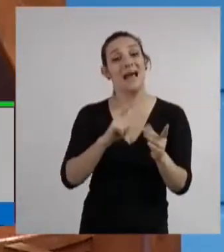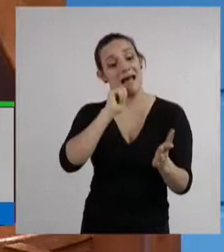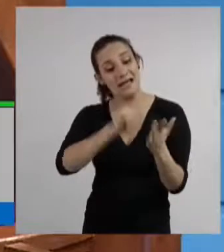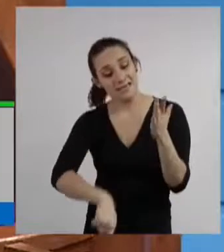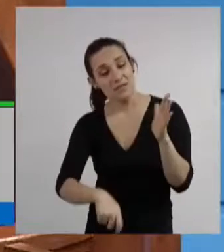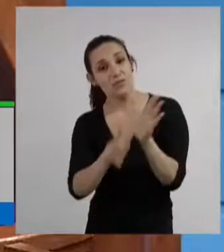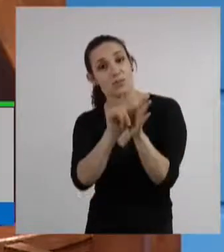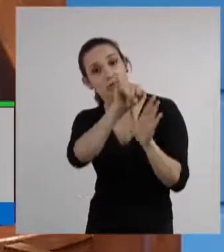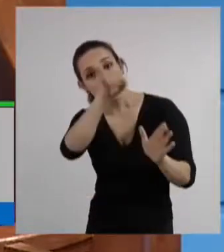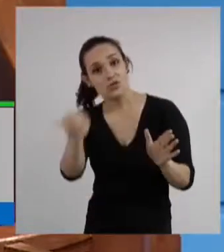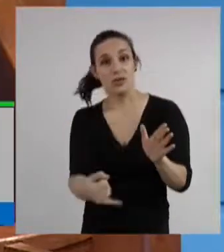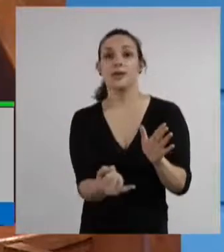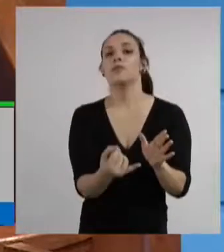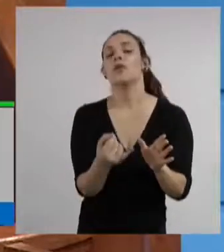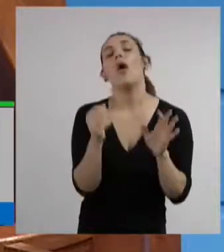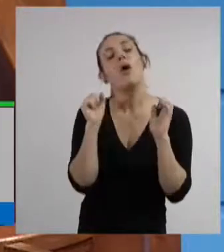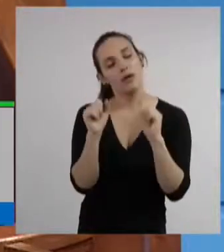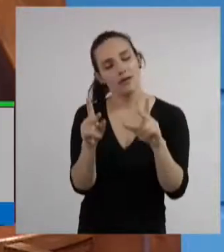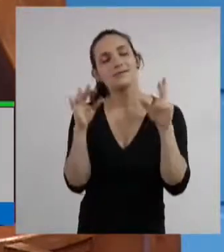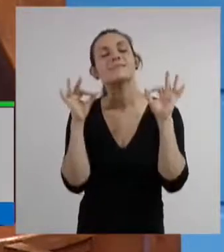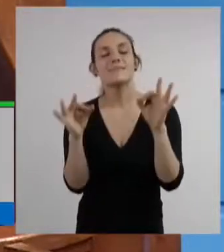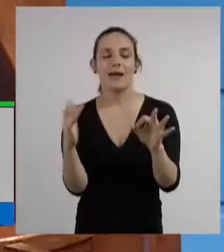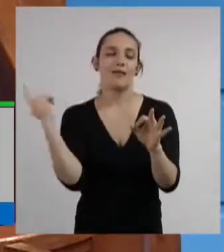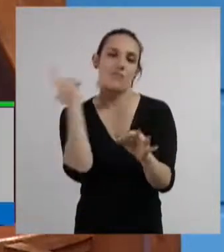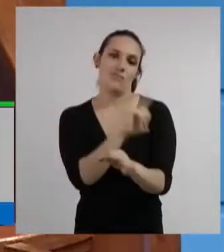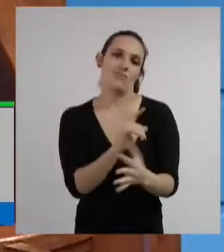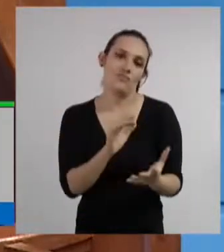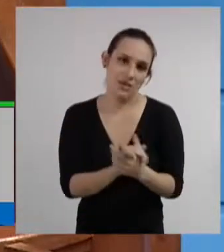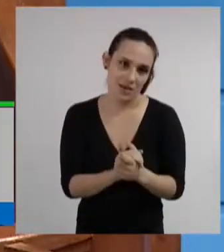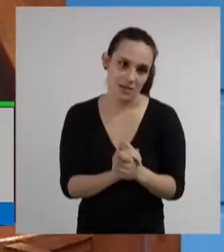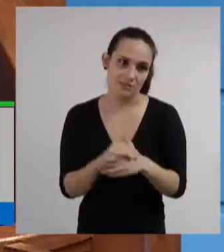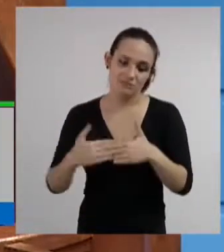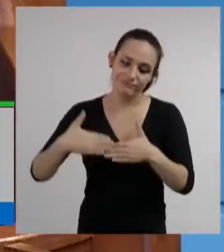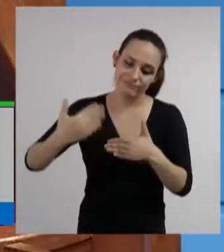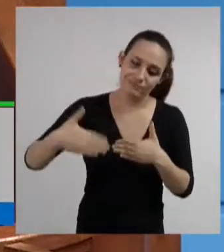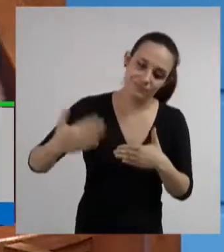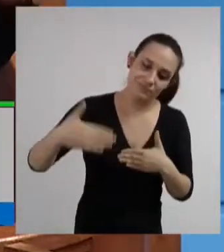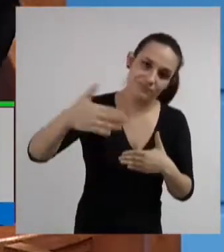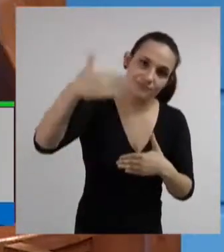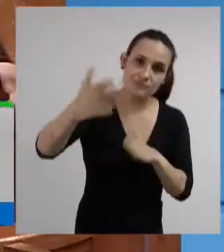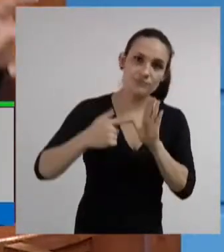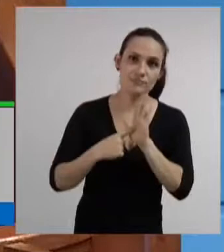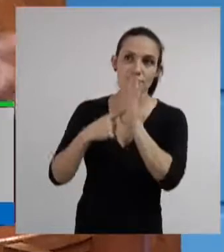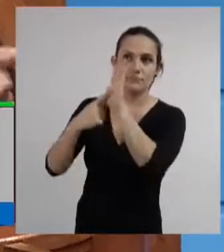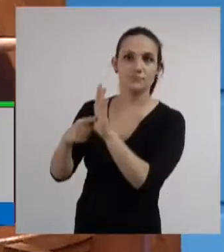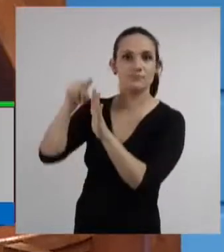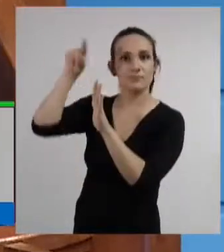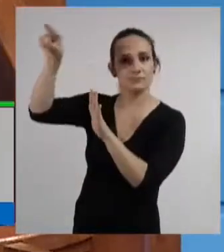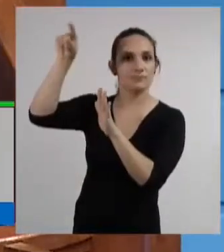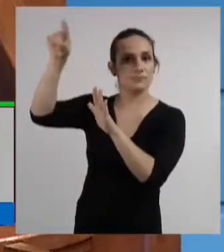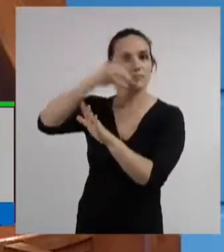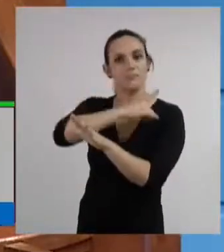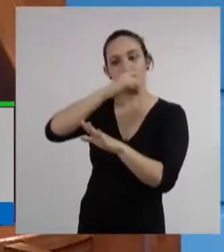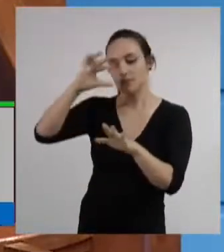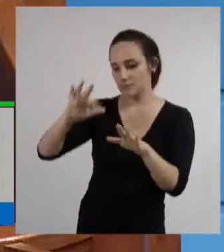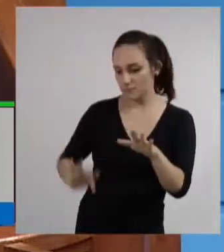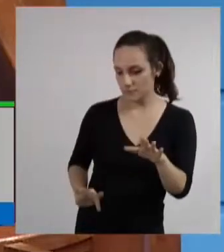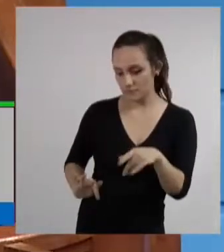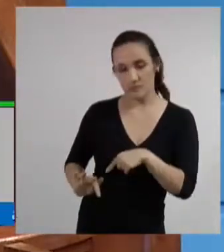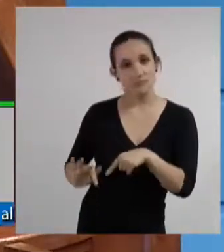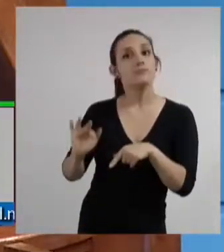programa específico no plano plurianual, você teria a possibilidade de apresentar, inclusive, para a bancada